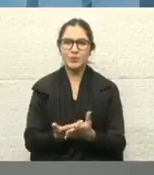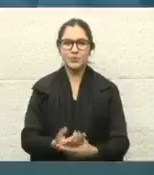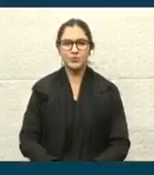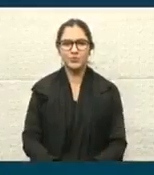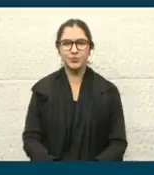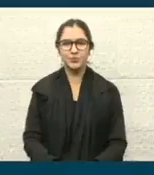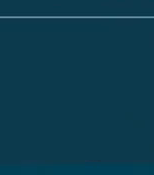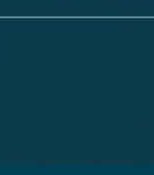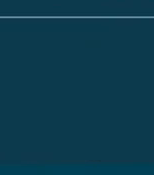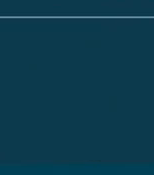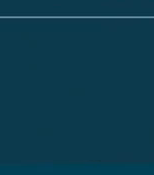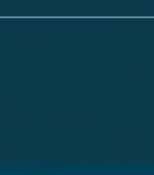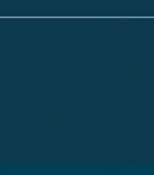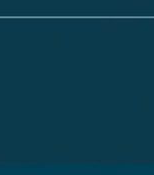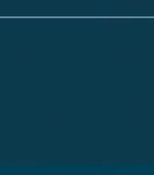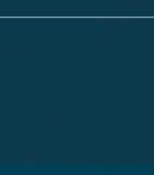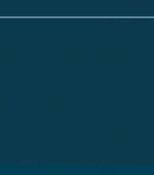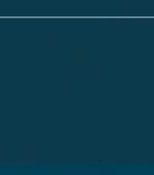estudos.